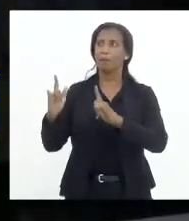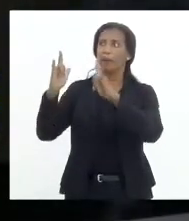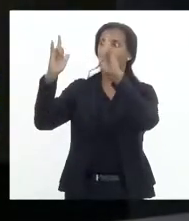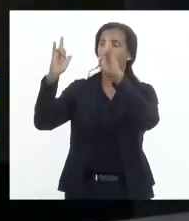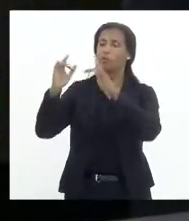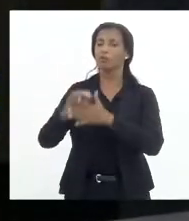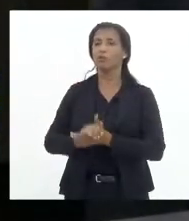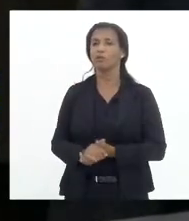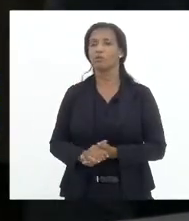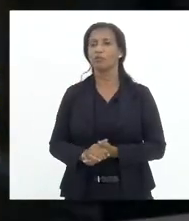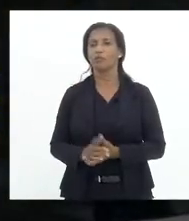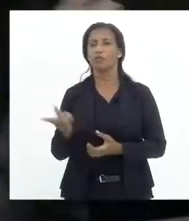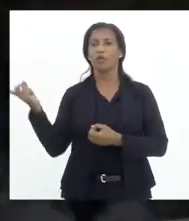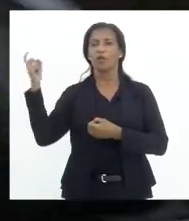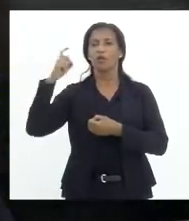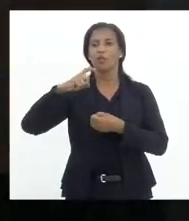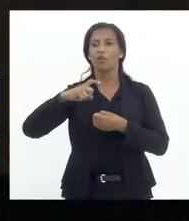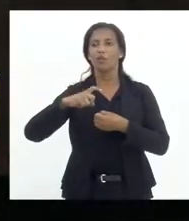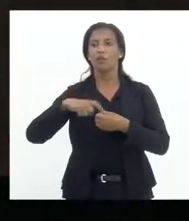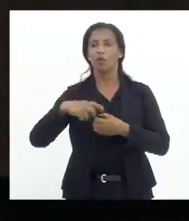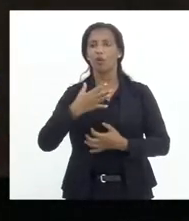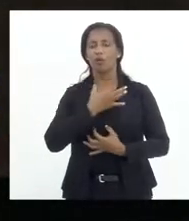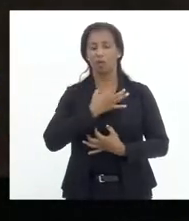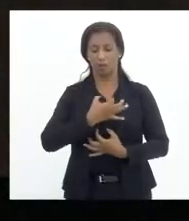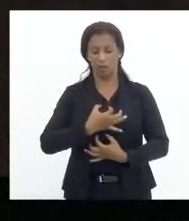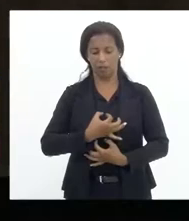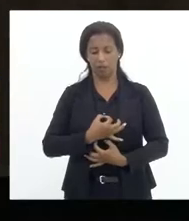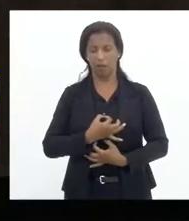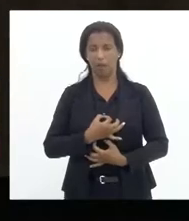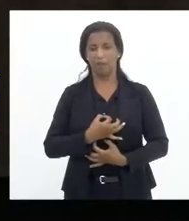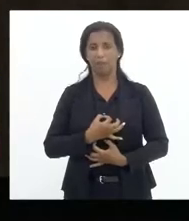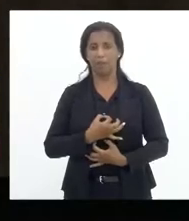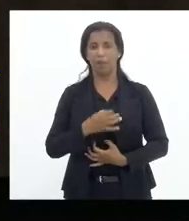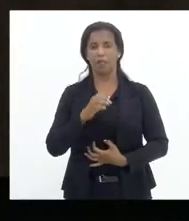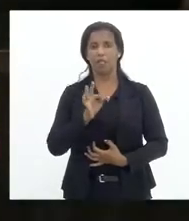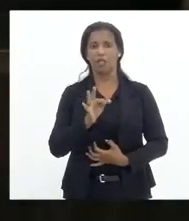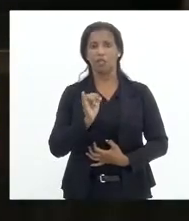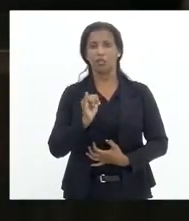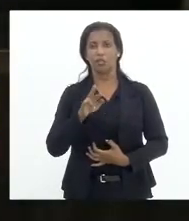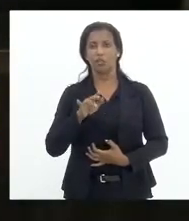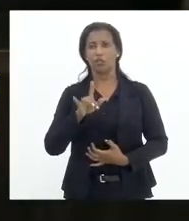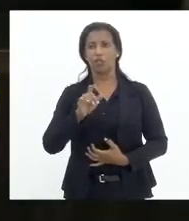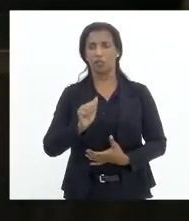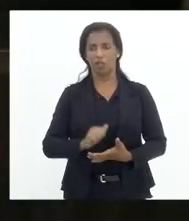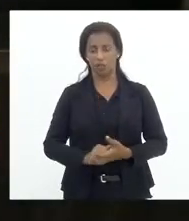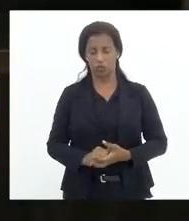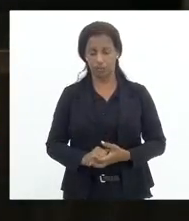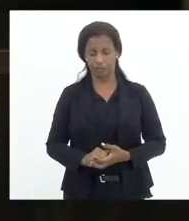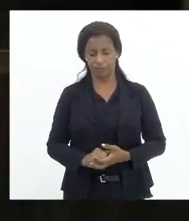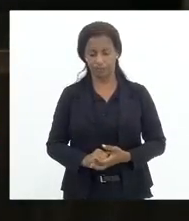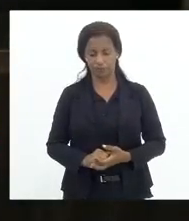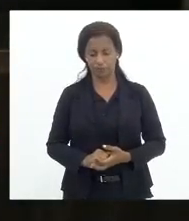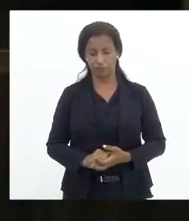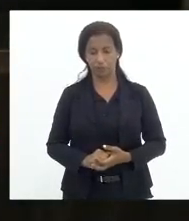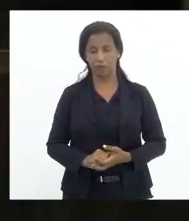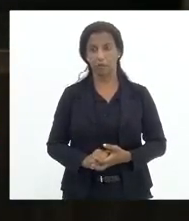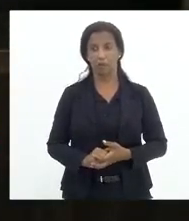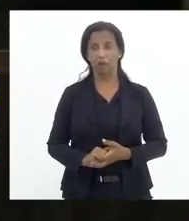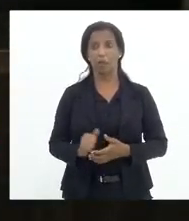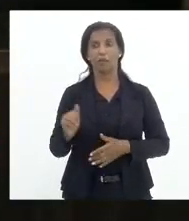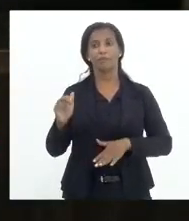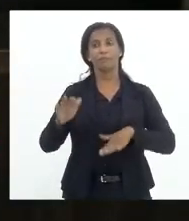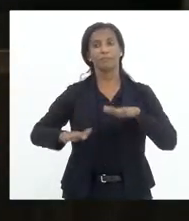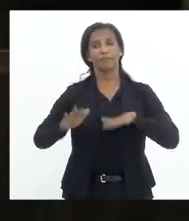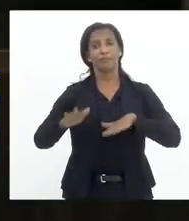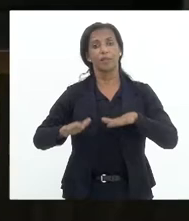retoma a entrega de medalha Tiradentes que que acontece Deputado Ixi a gente até tem